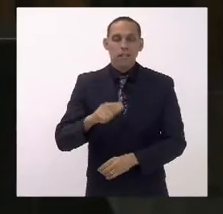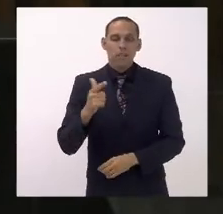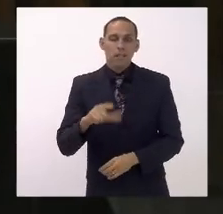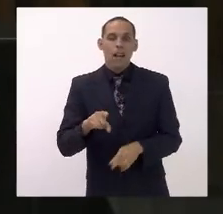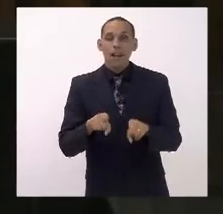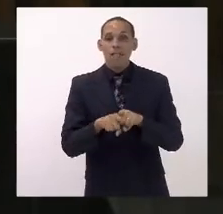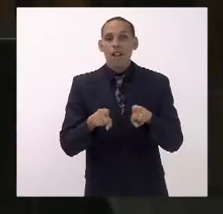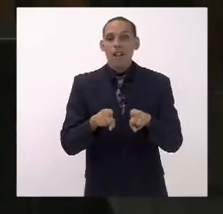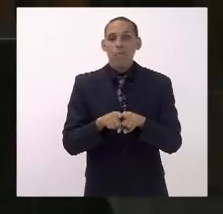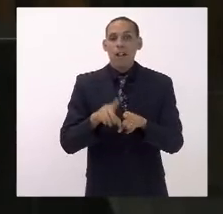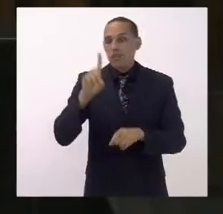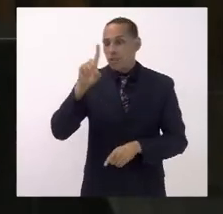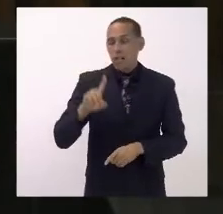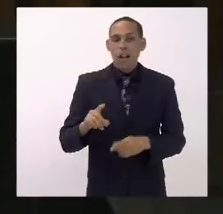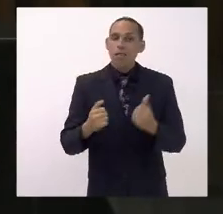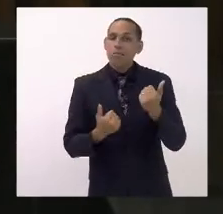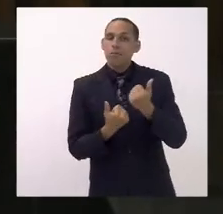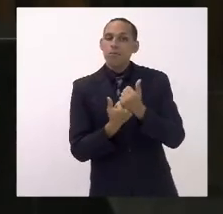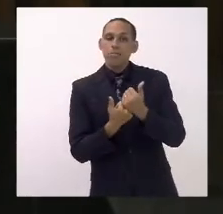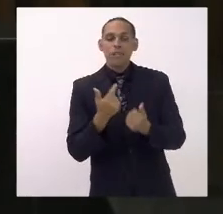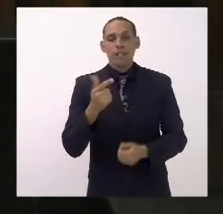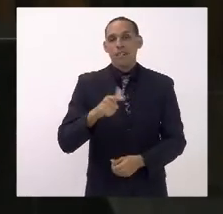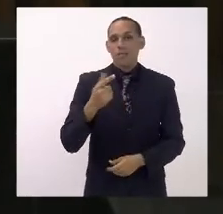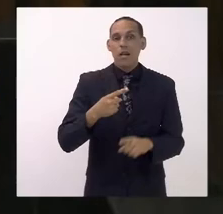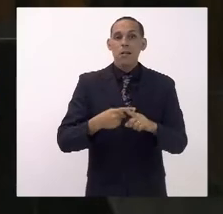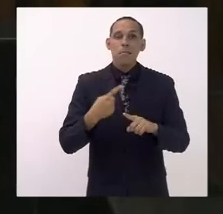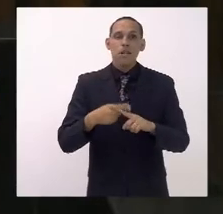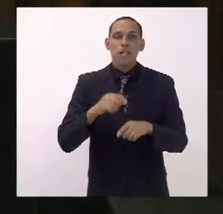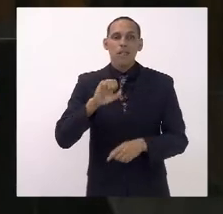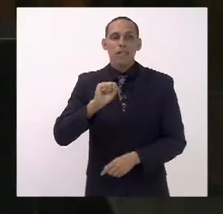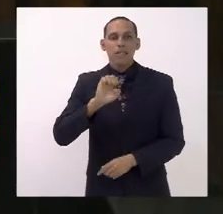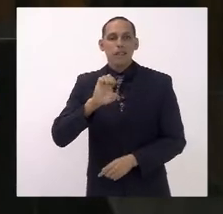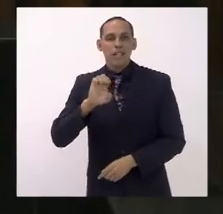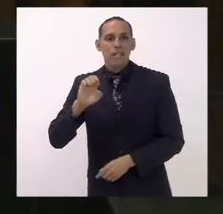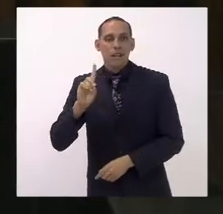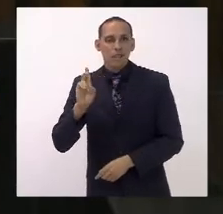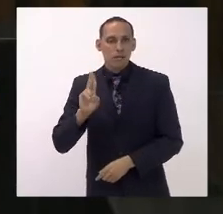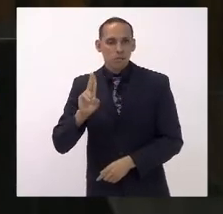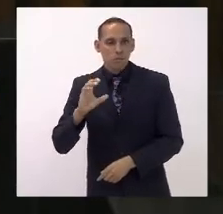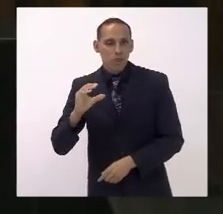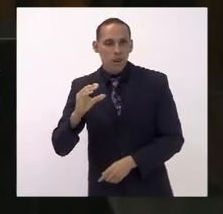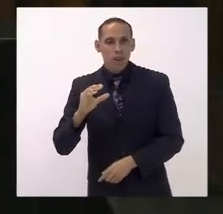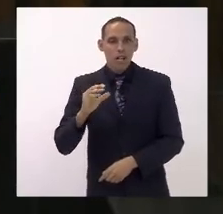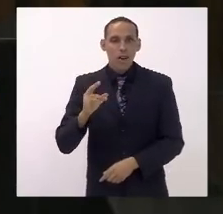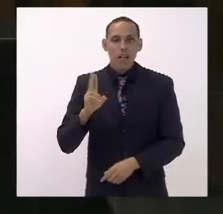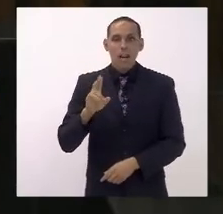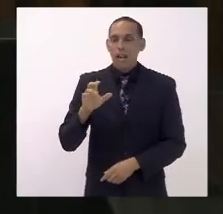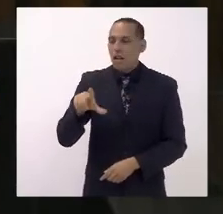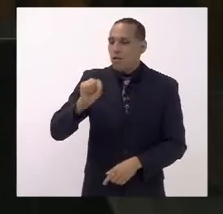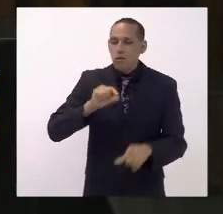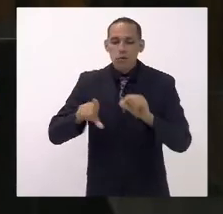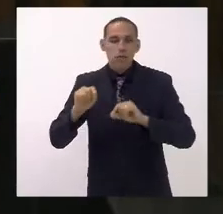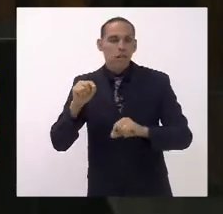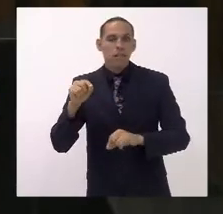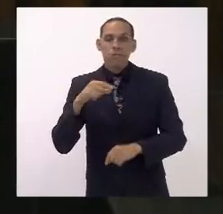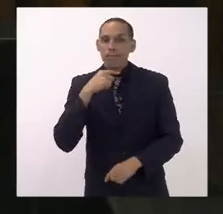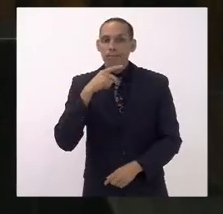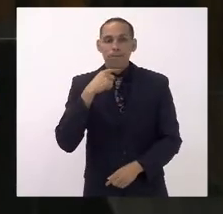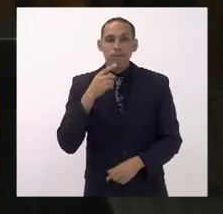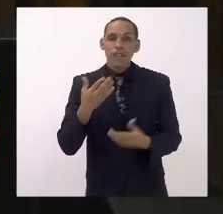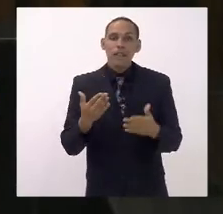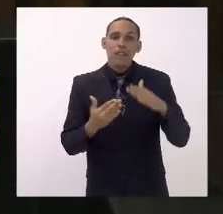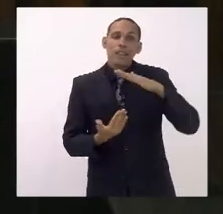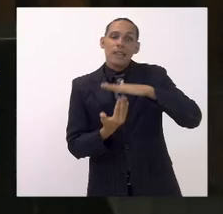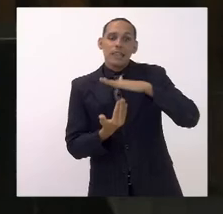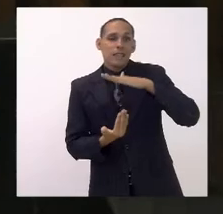nem direção adjunta, porque a SEDUC está demorando para nomear. Então, as escolas já funcionam mais do que no limite, com